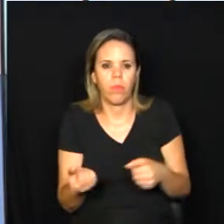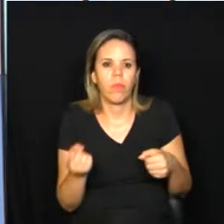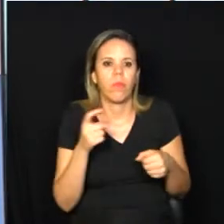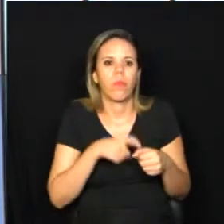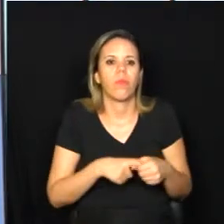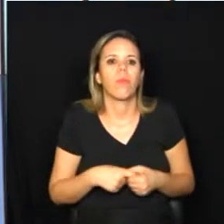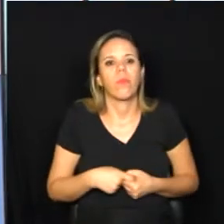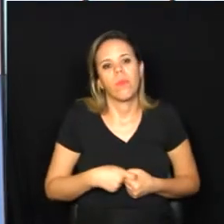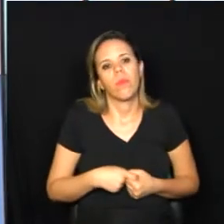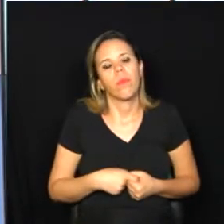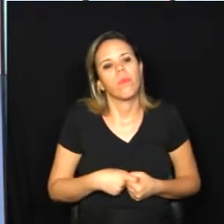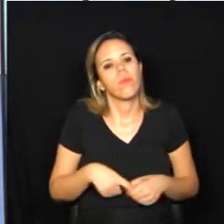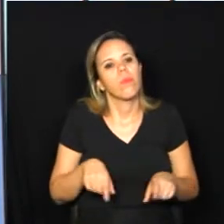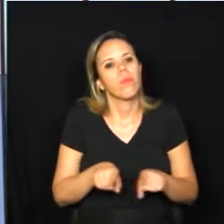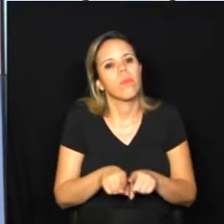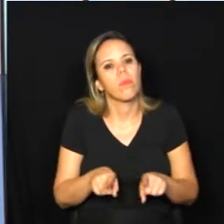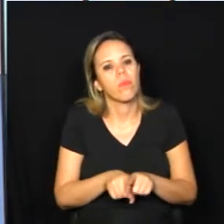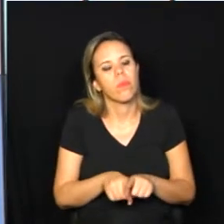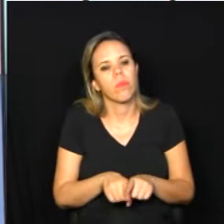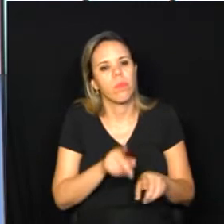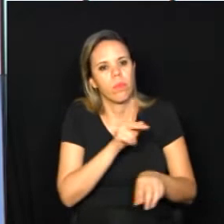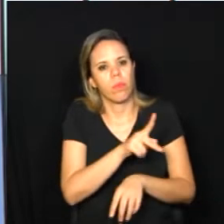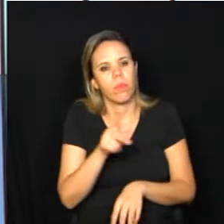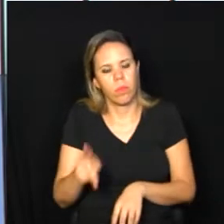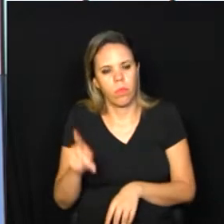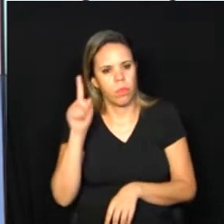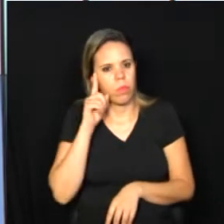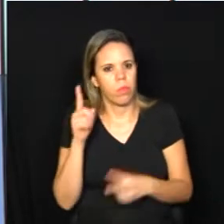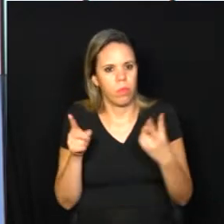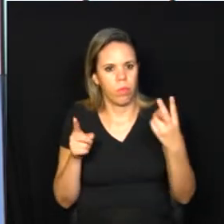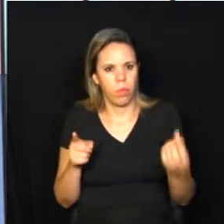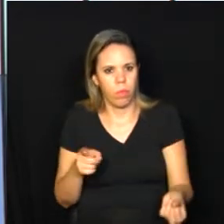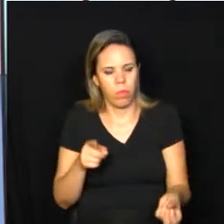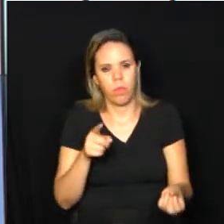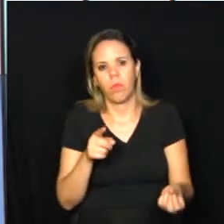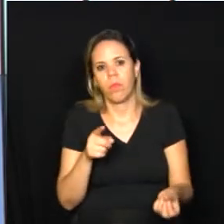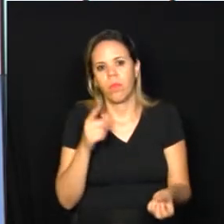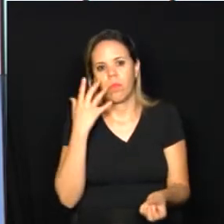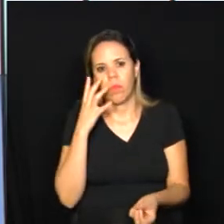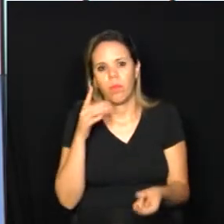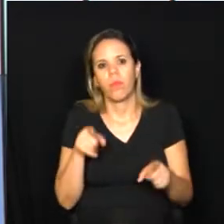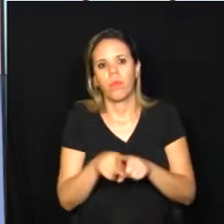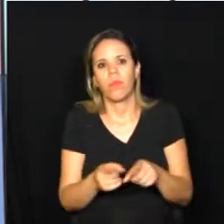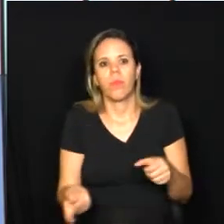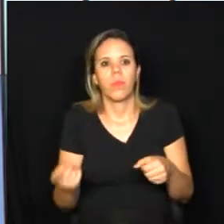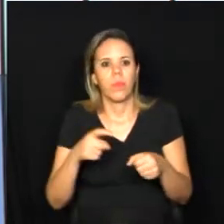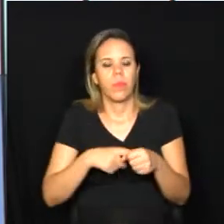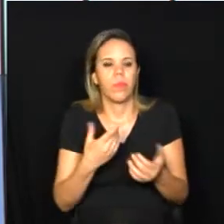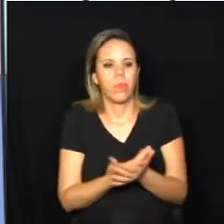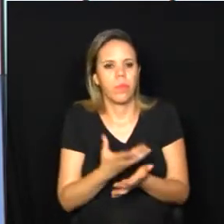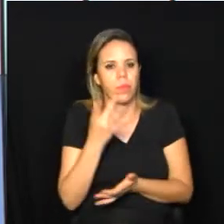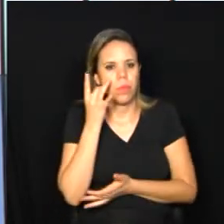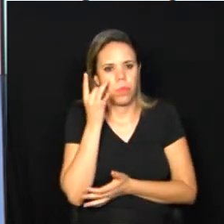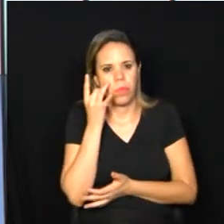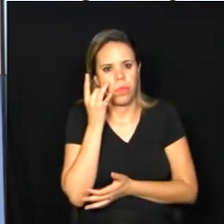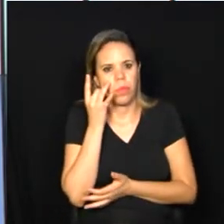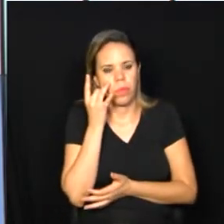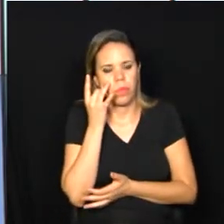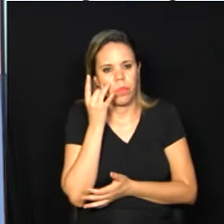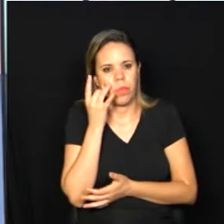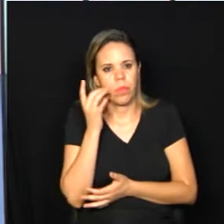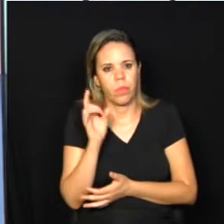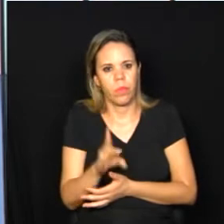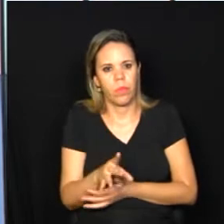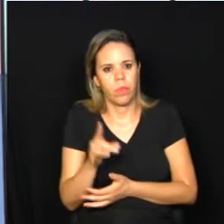retorno também vai ser para os docentes no dia 26 de fevereiro, mas eles voltam nas aulas presenciais